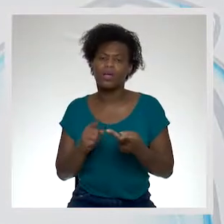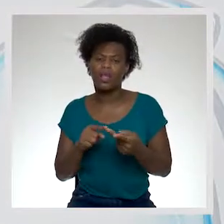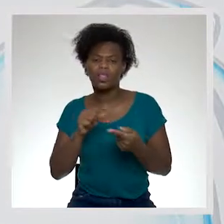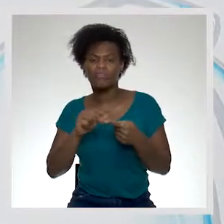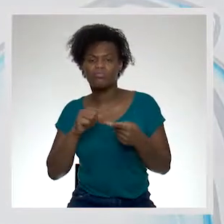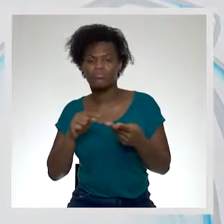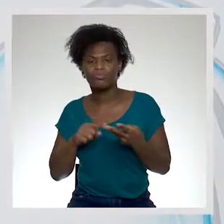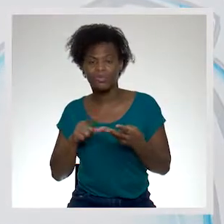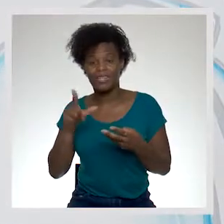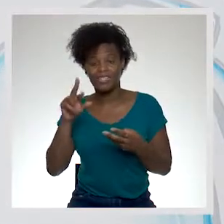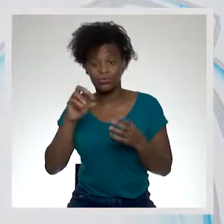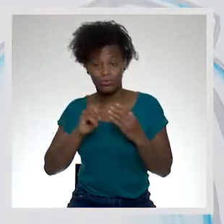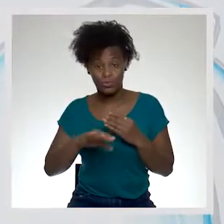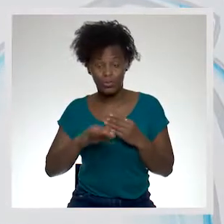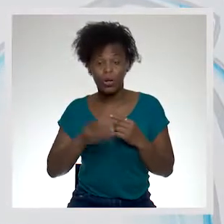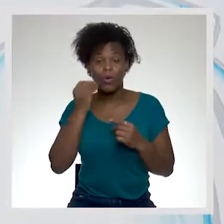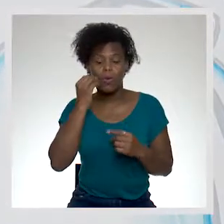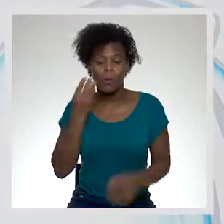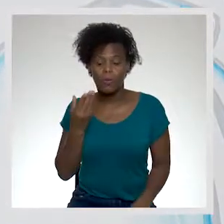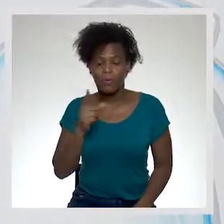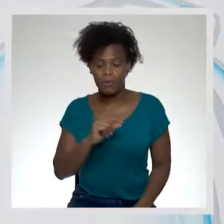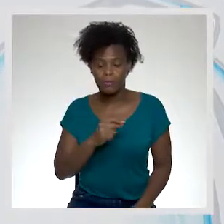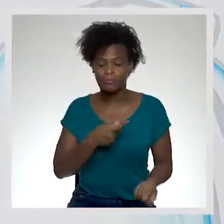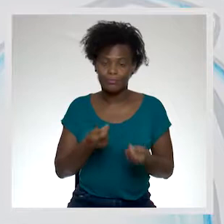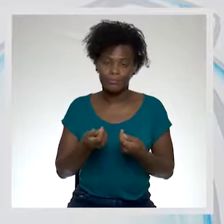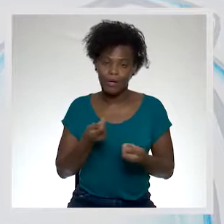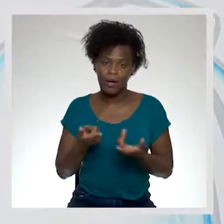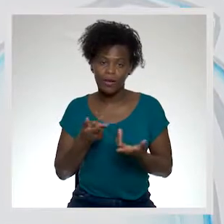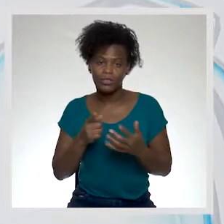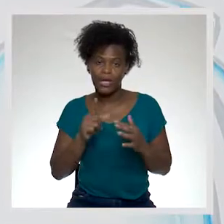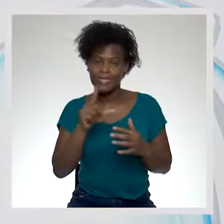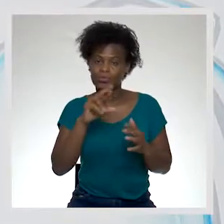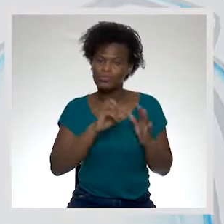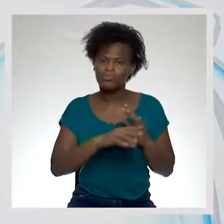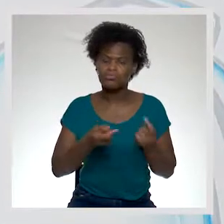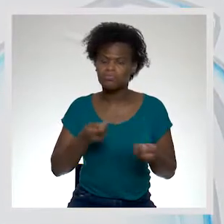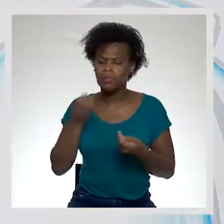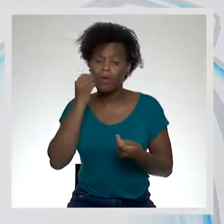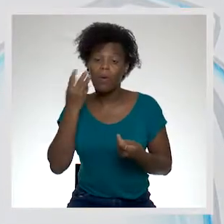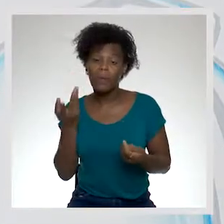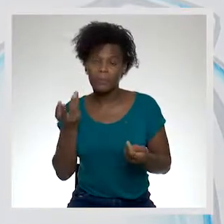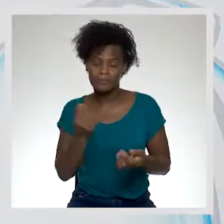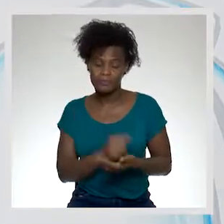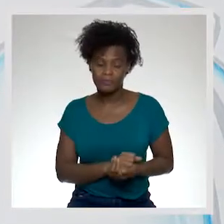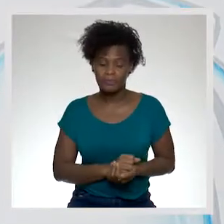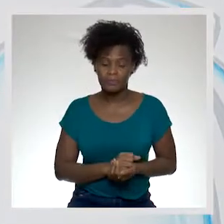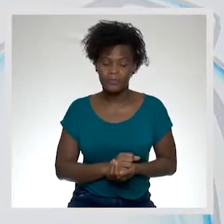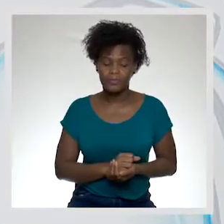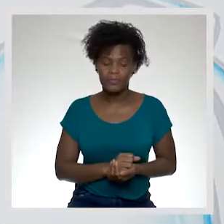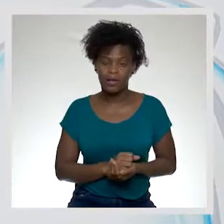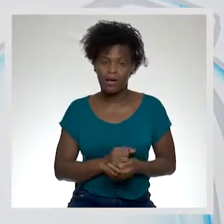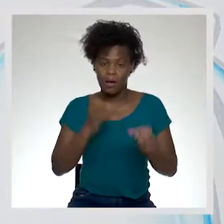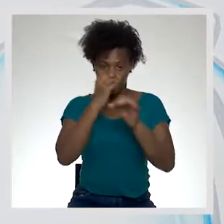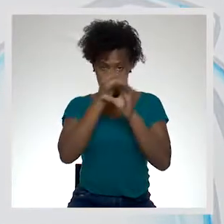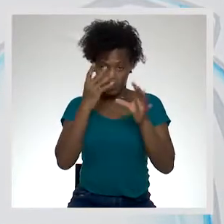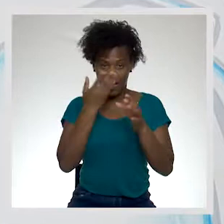resíduos sólidos e como gerir esses resíduos sólidos. A conclusão da